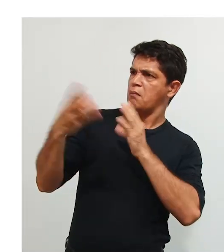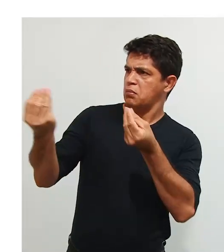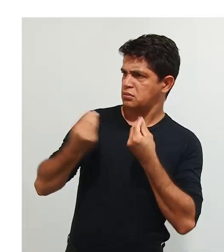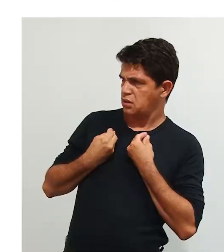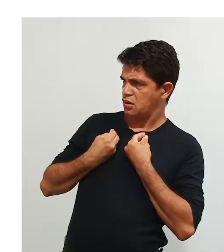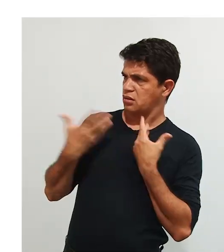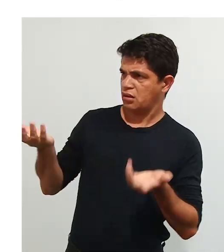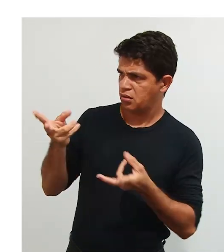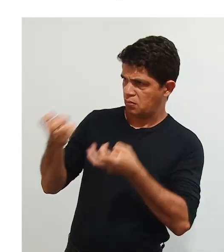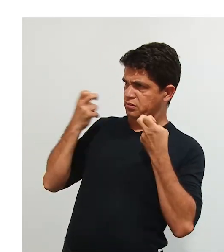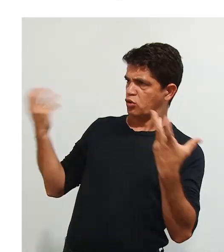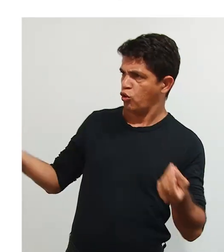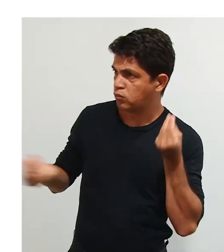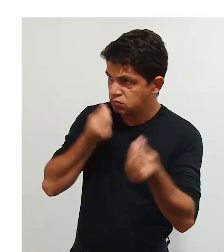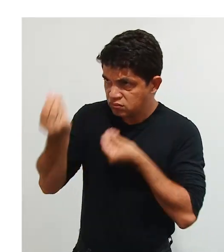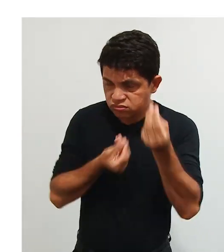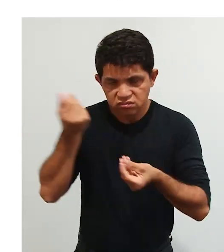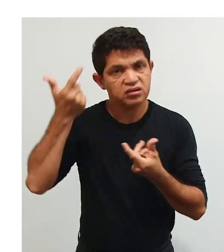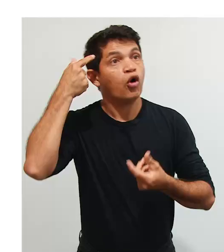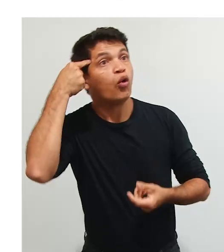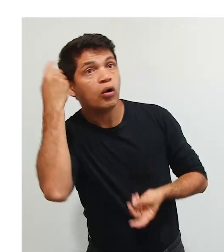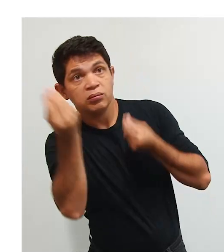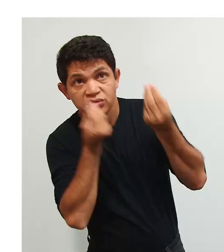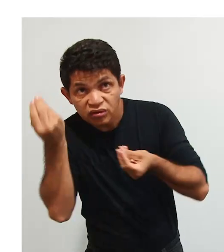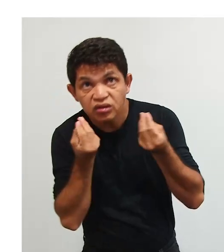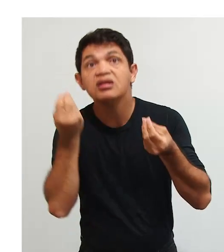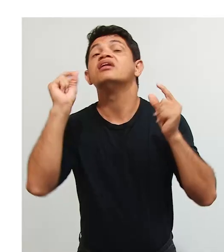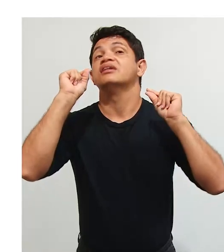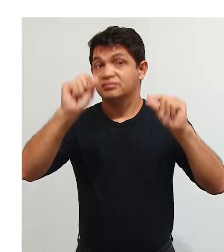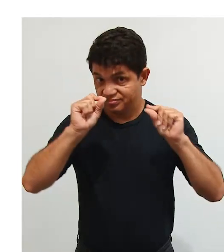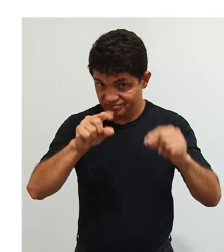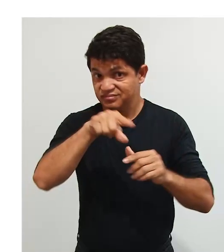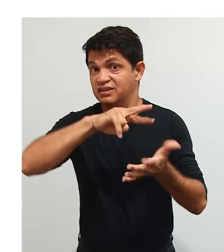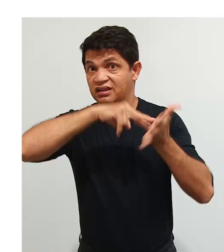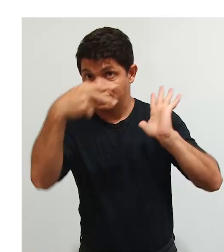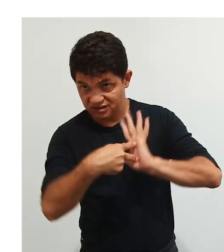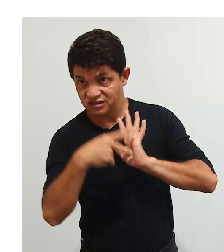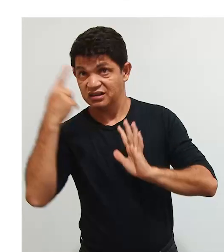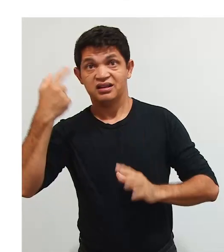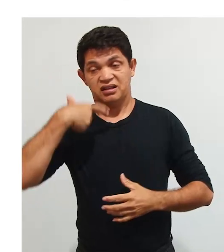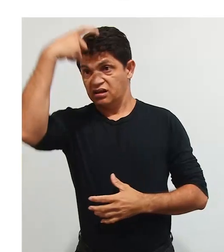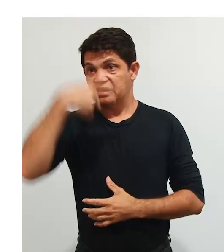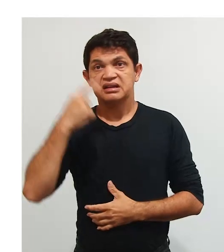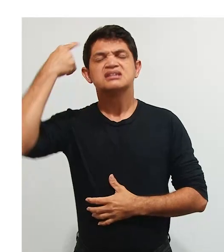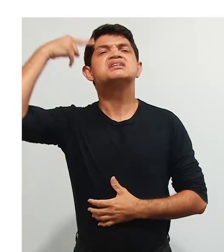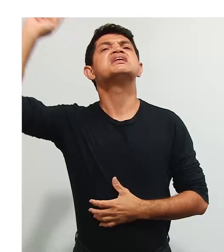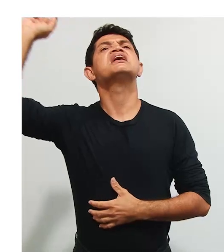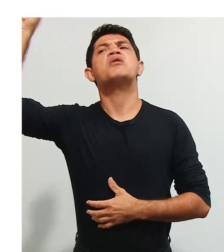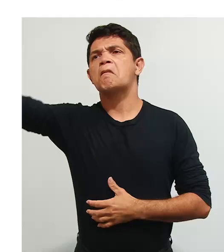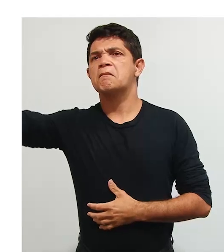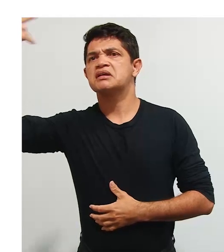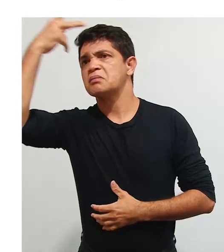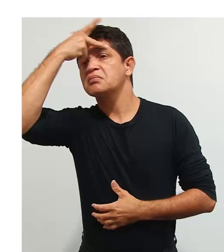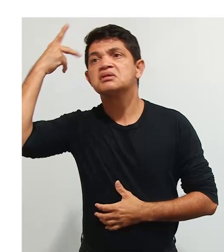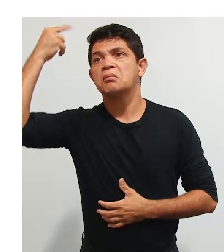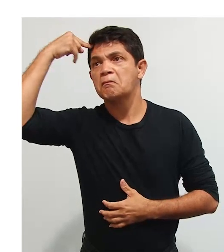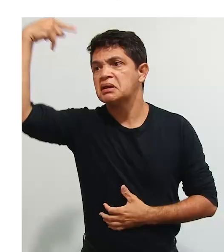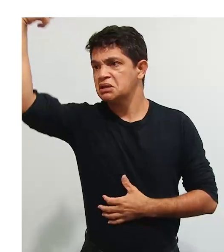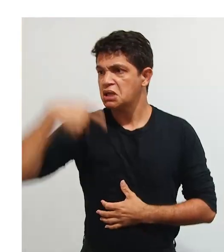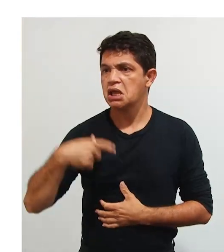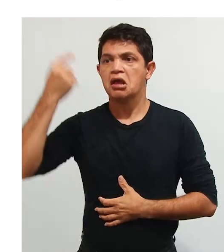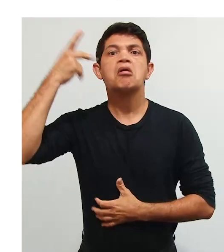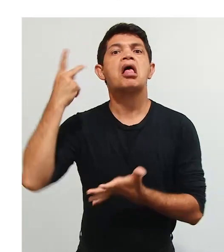eu não estivesse com esse pré-julgamento, quem seria eu, né? Possivelmente